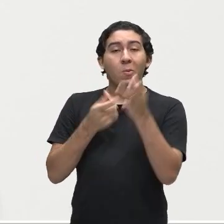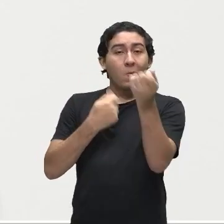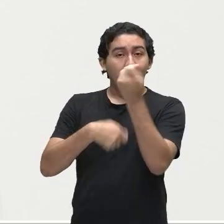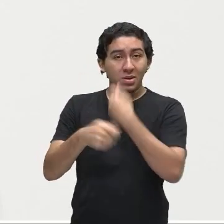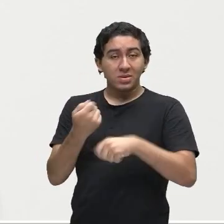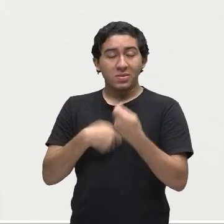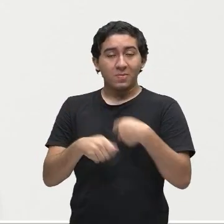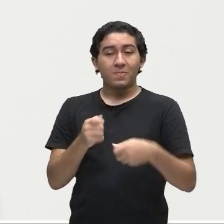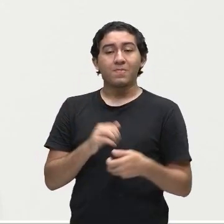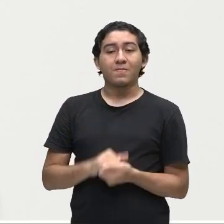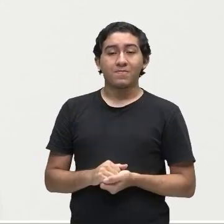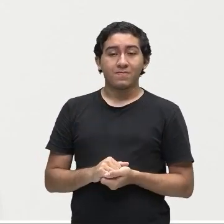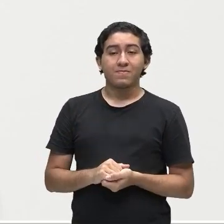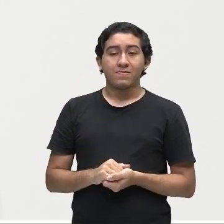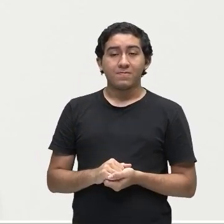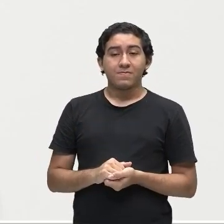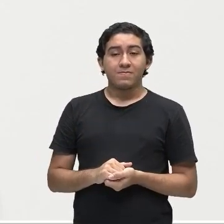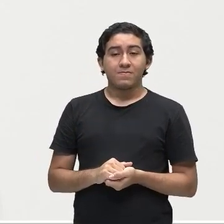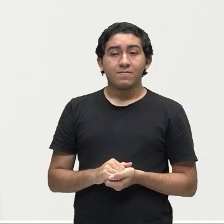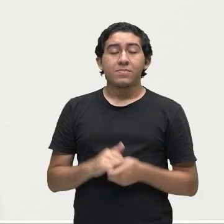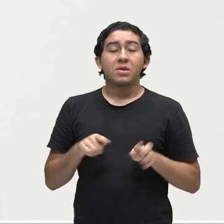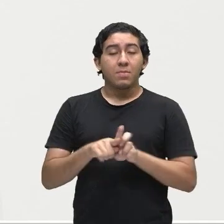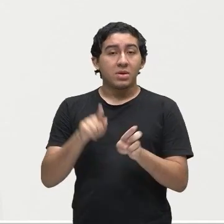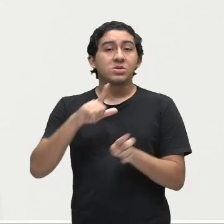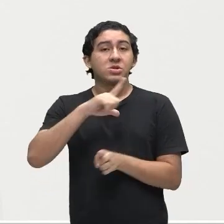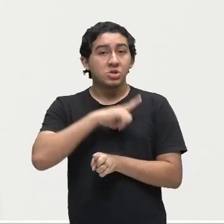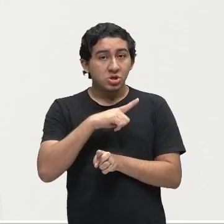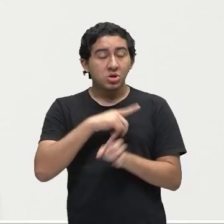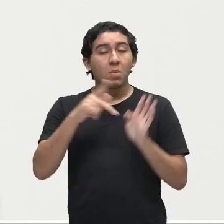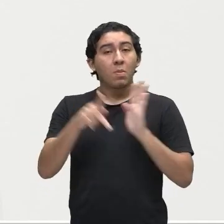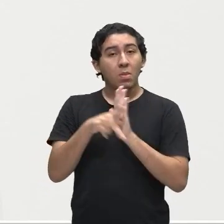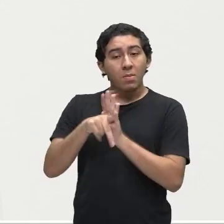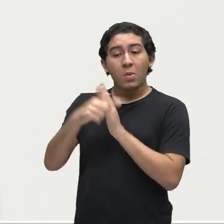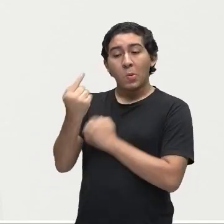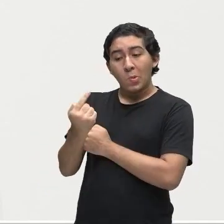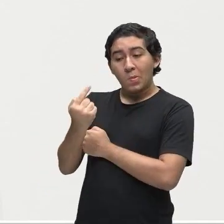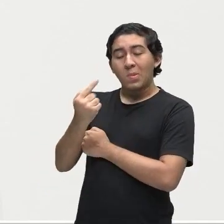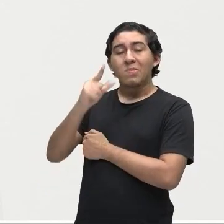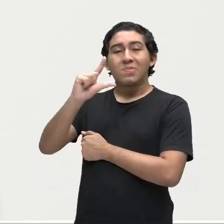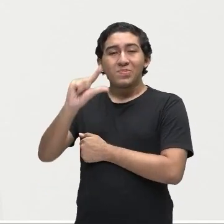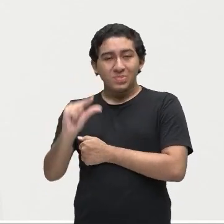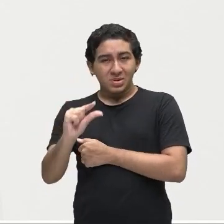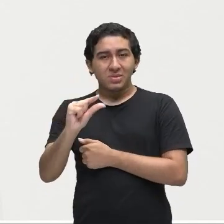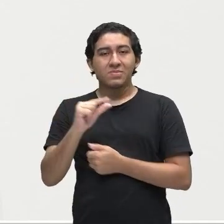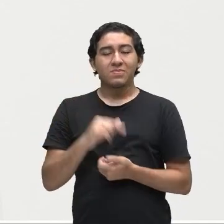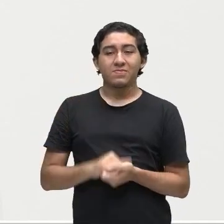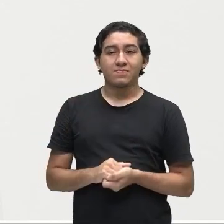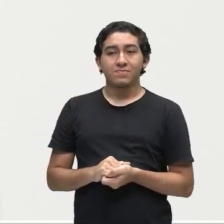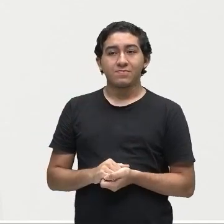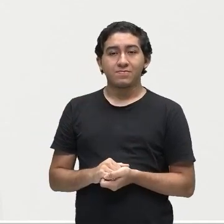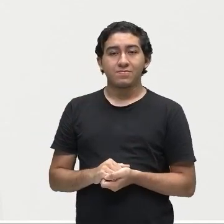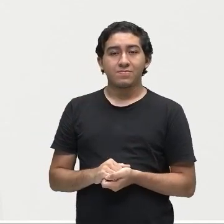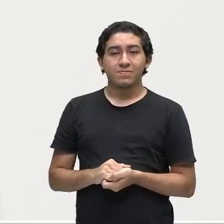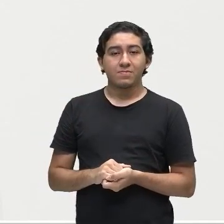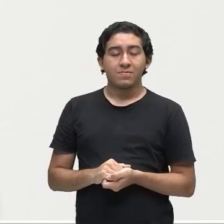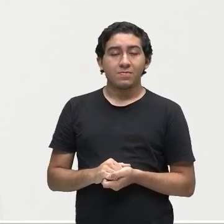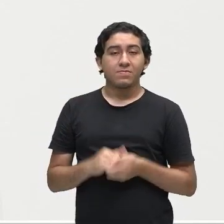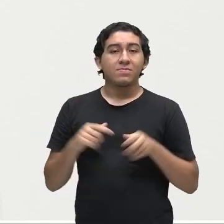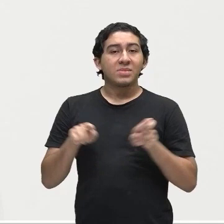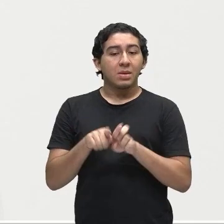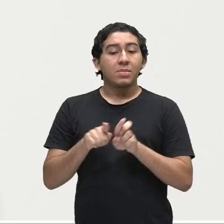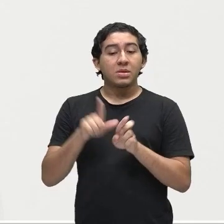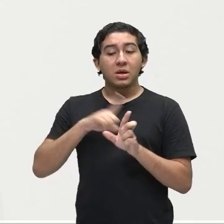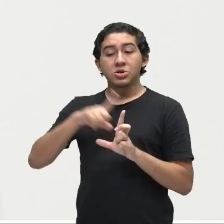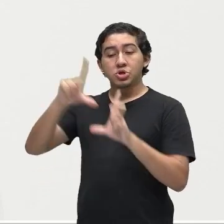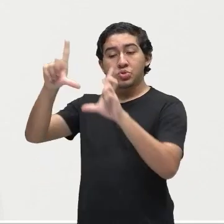mas havia ainda uma atividade comercial muito pequena. De fato, nós vamos ver uma redução significativa